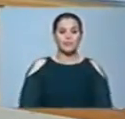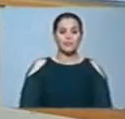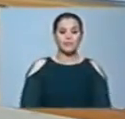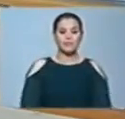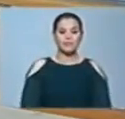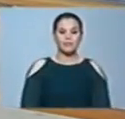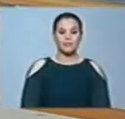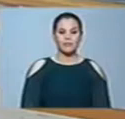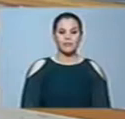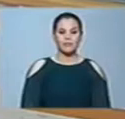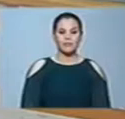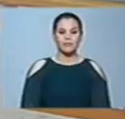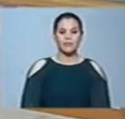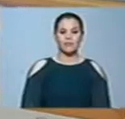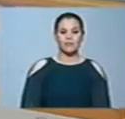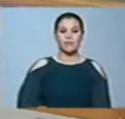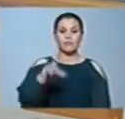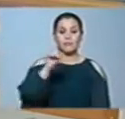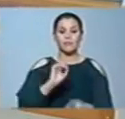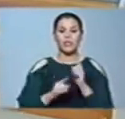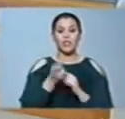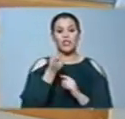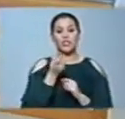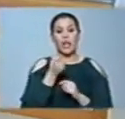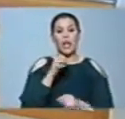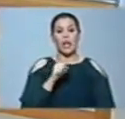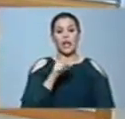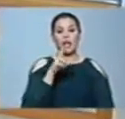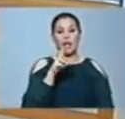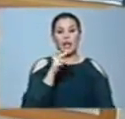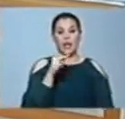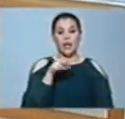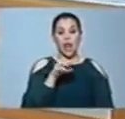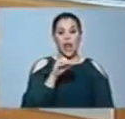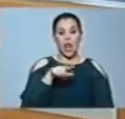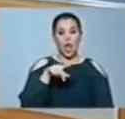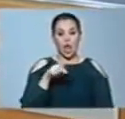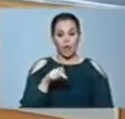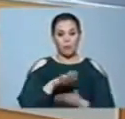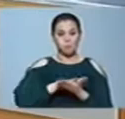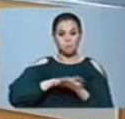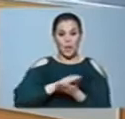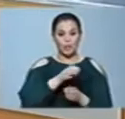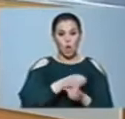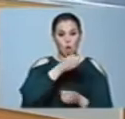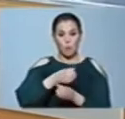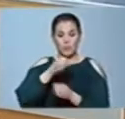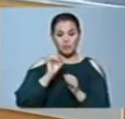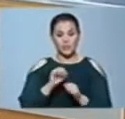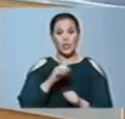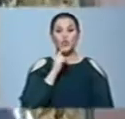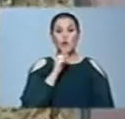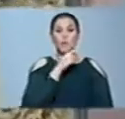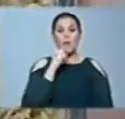lado passa e vou começar por colocar uma camada de granola no fundo dos nossos copos do nosso xk e portanto vamos